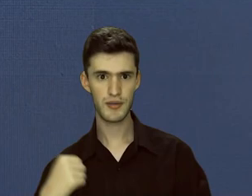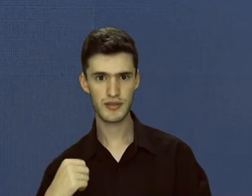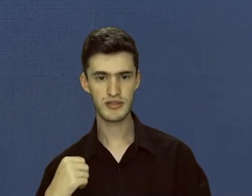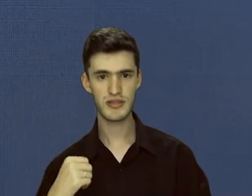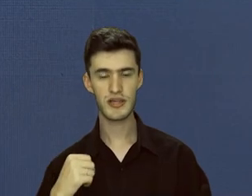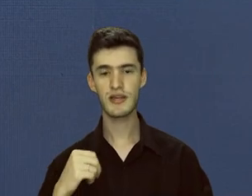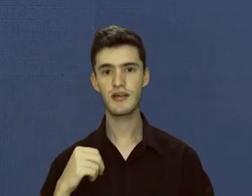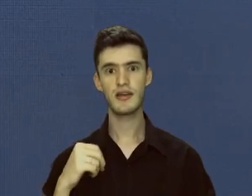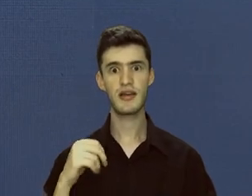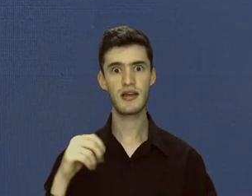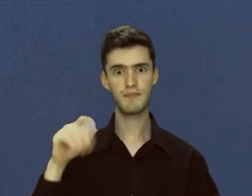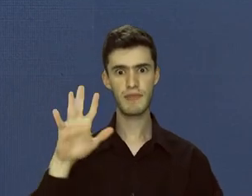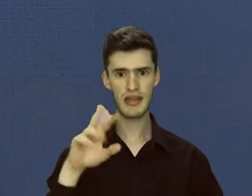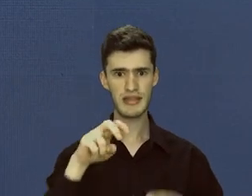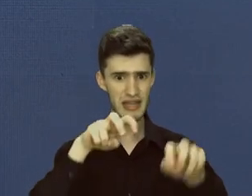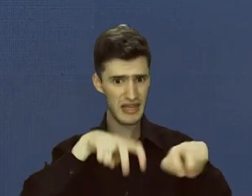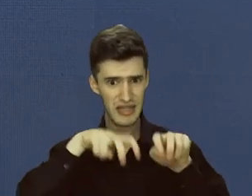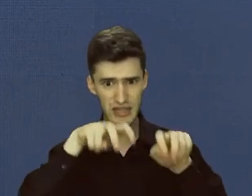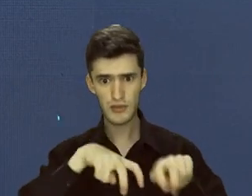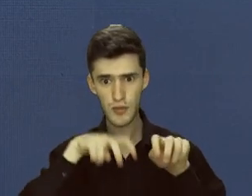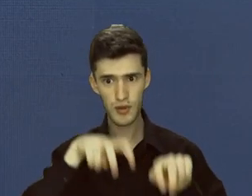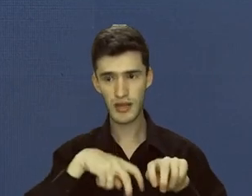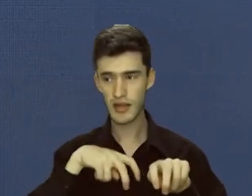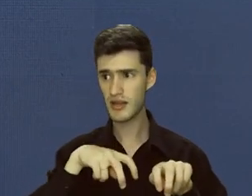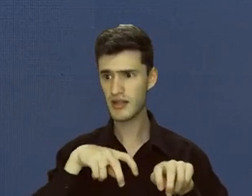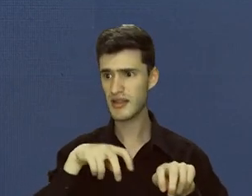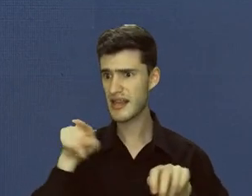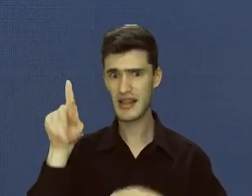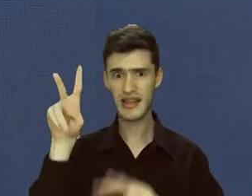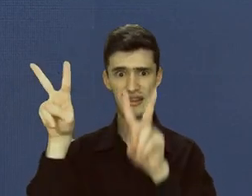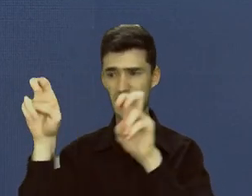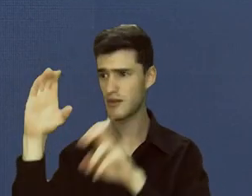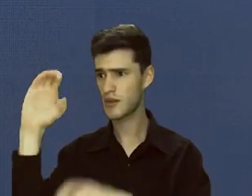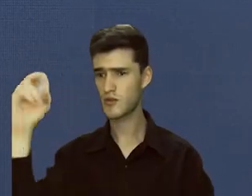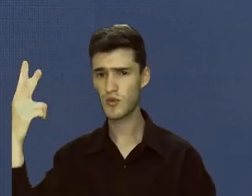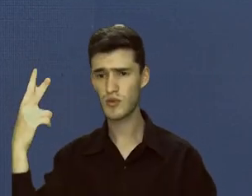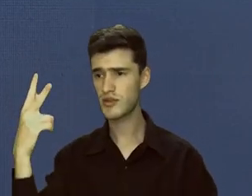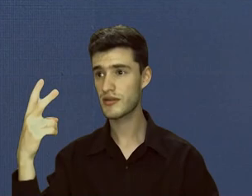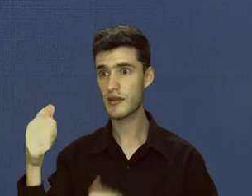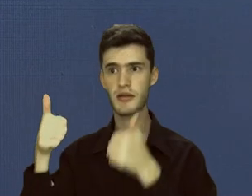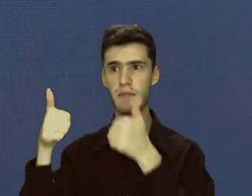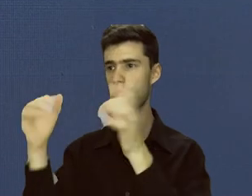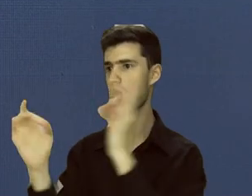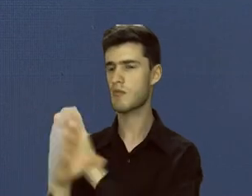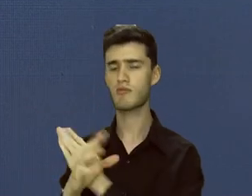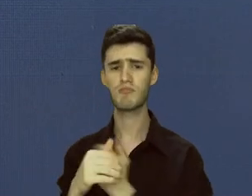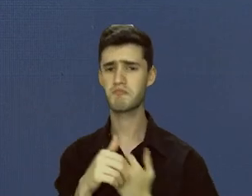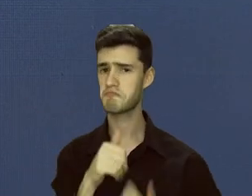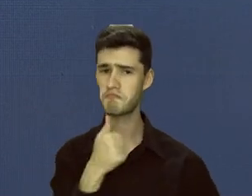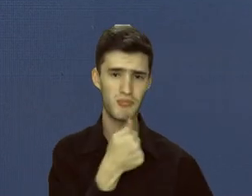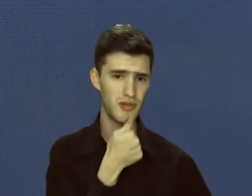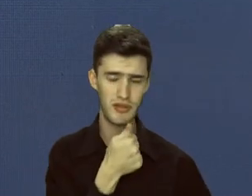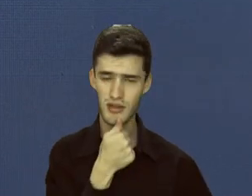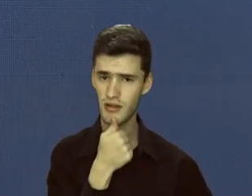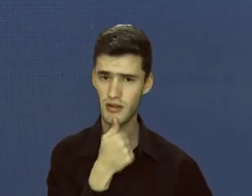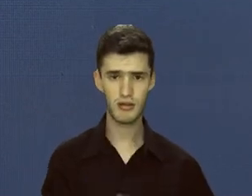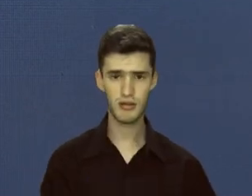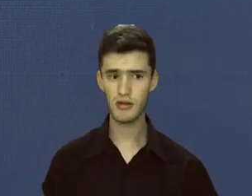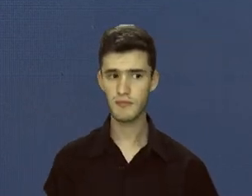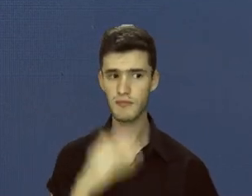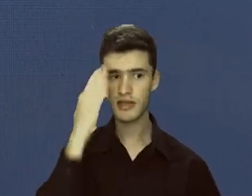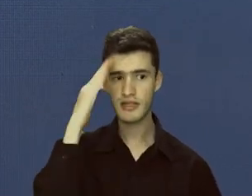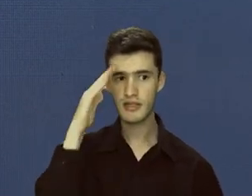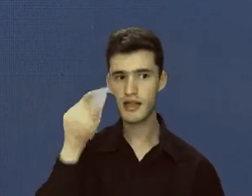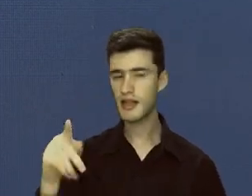tá pronto né é como que como que vocês entendem que ela é aquela evolui né